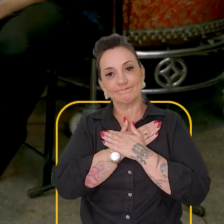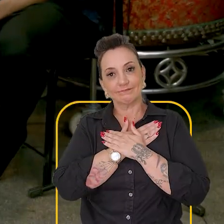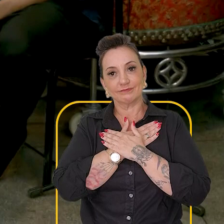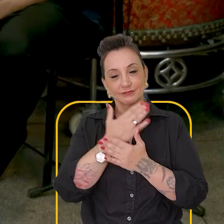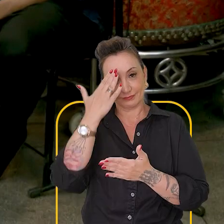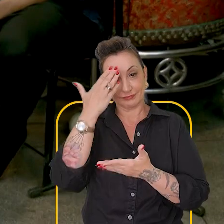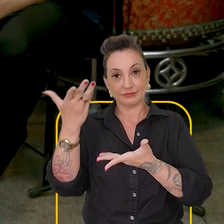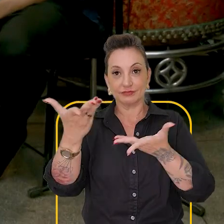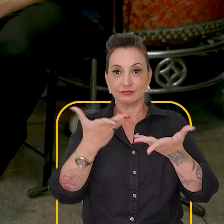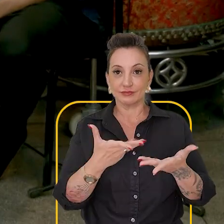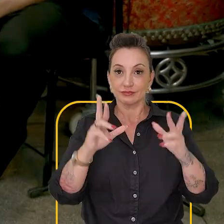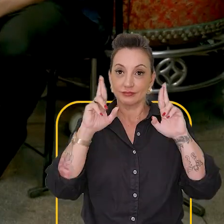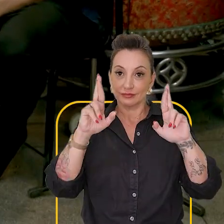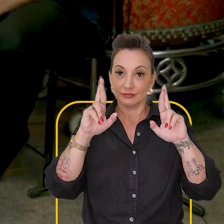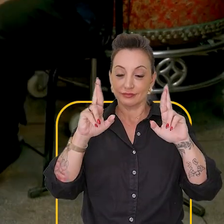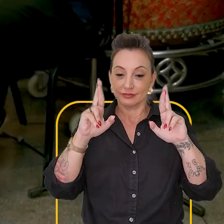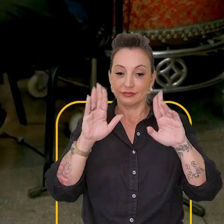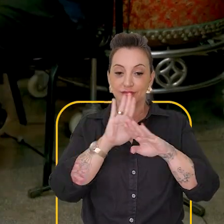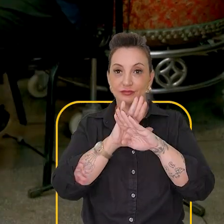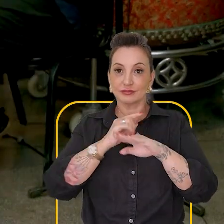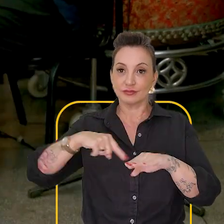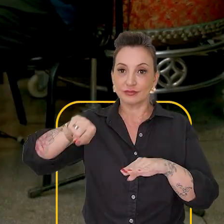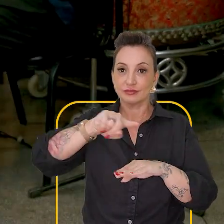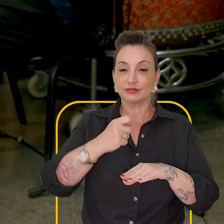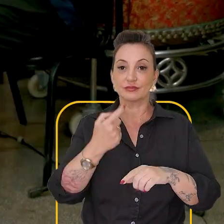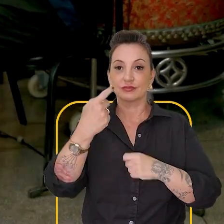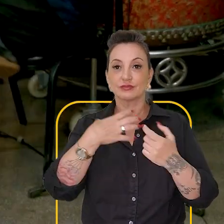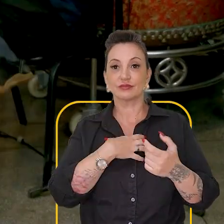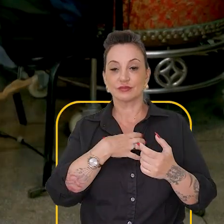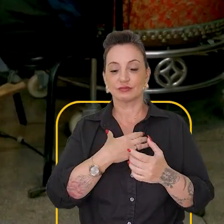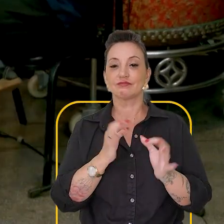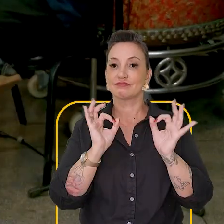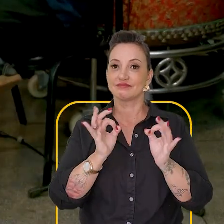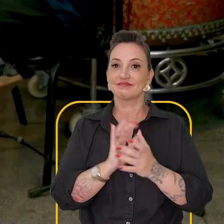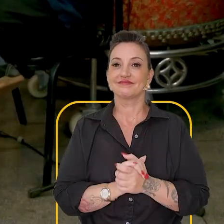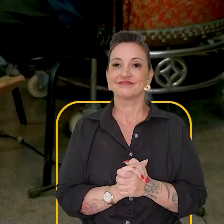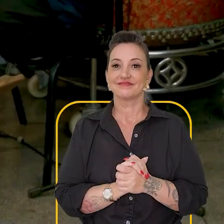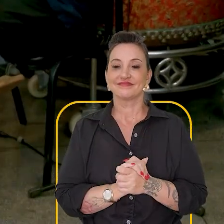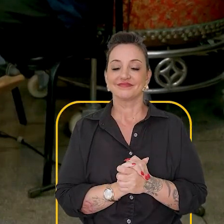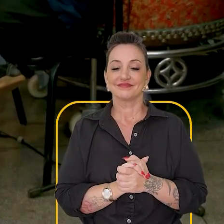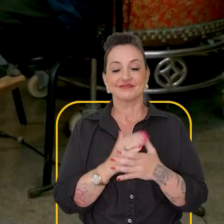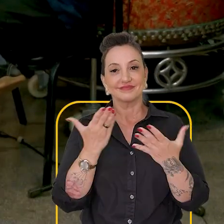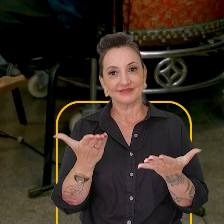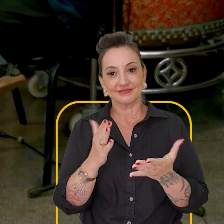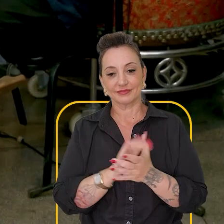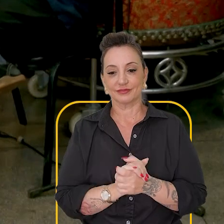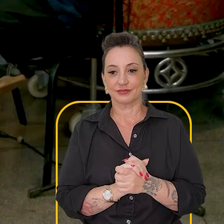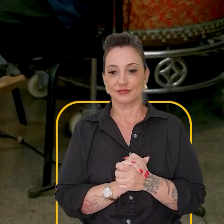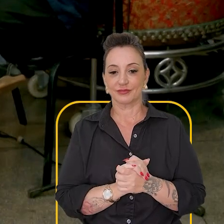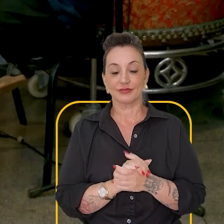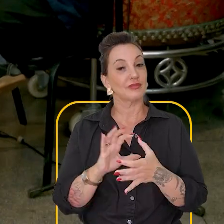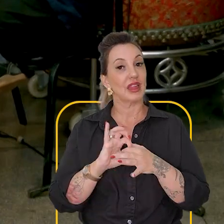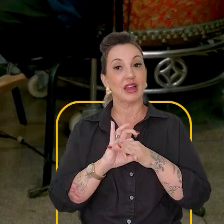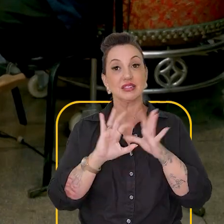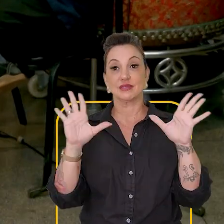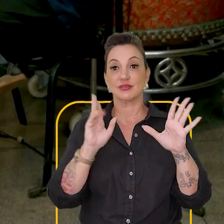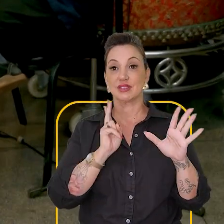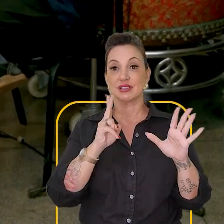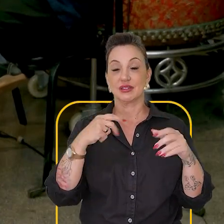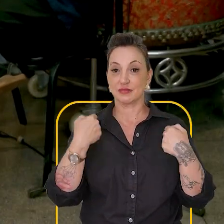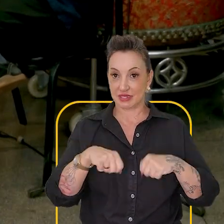presença aqui pessoal de coração obrigado pelo convite espero poder ter ajudado de alguma maneira com certeza